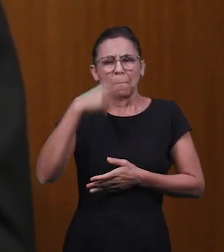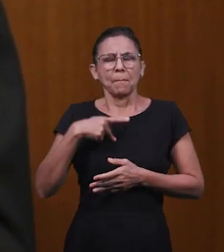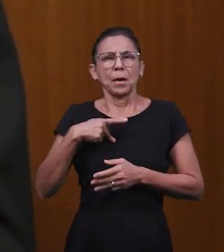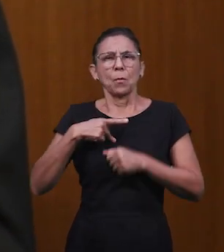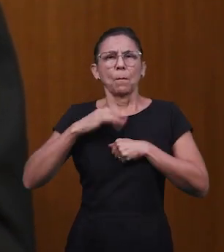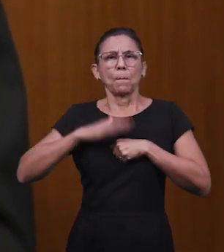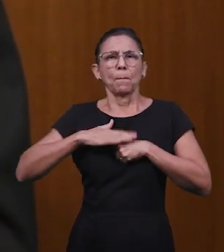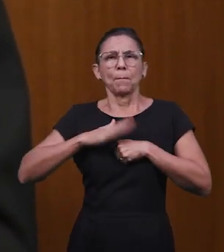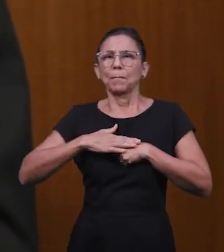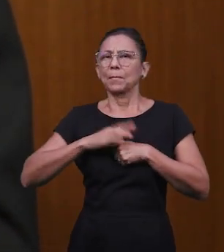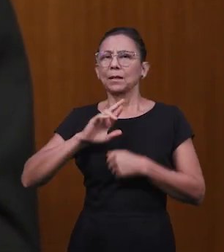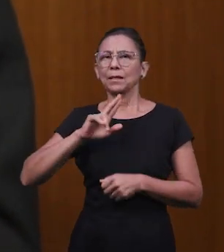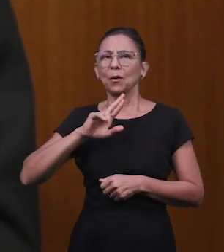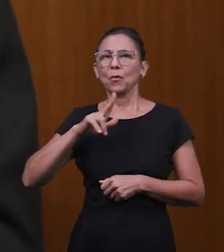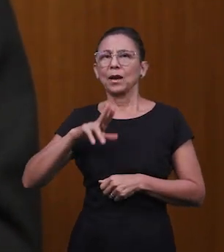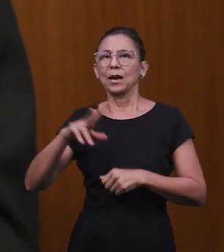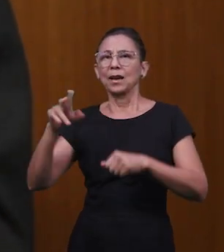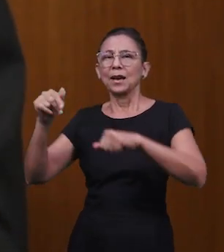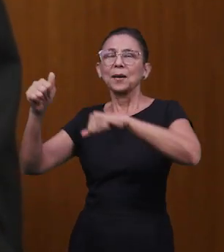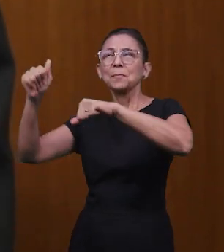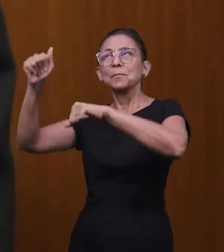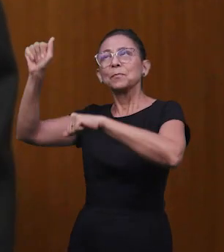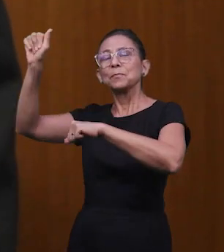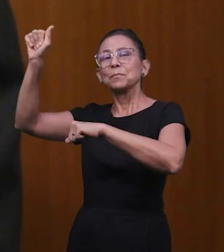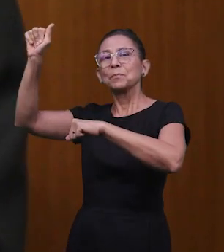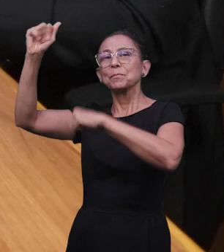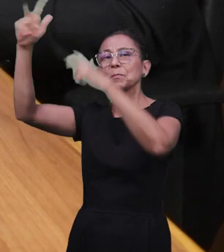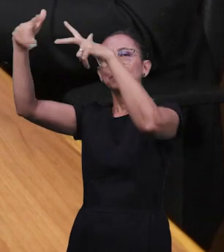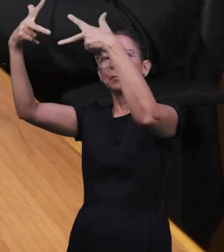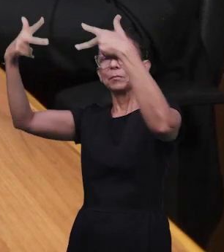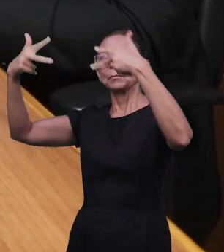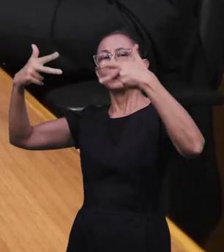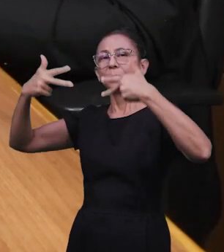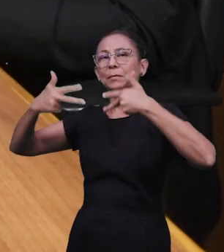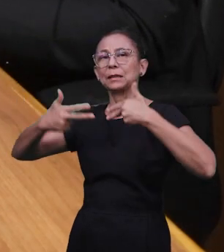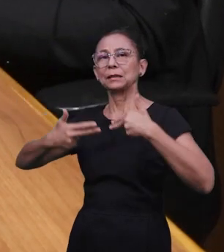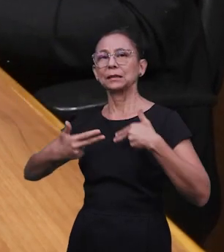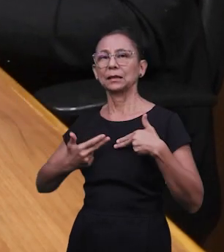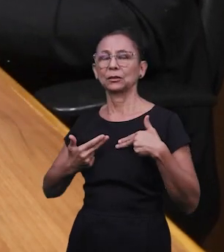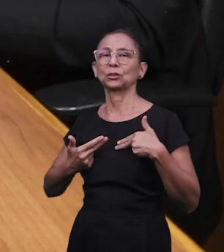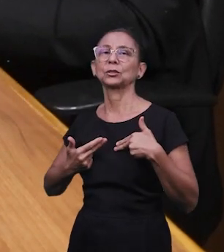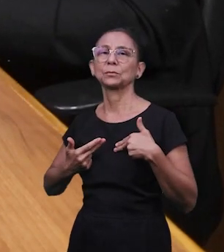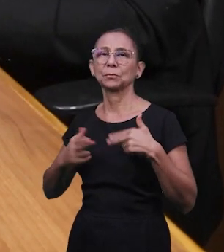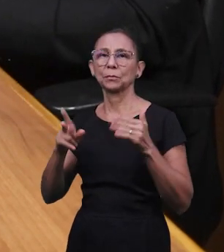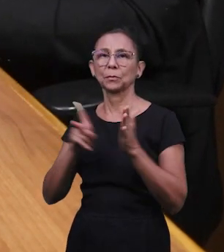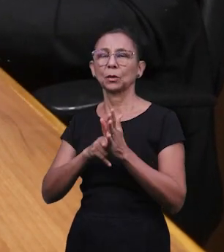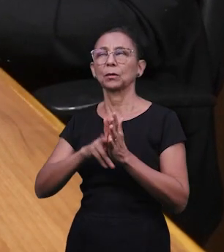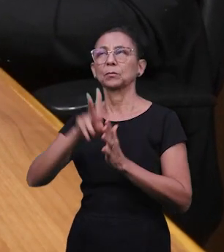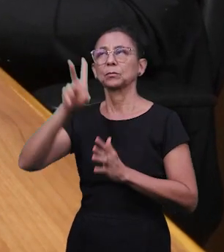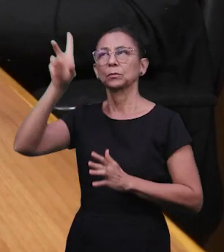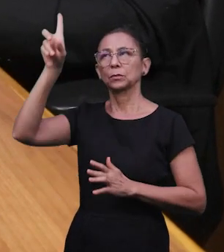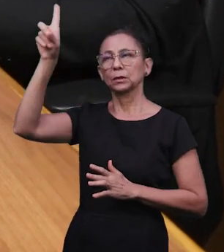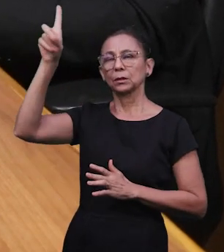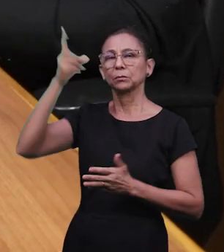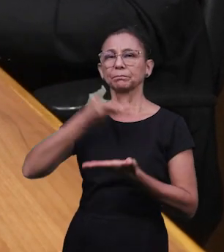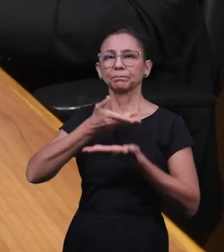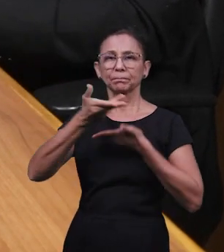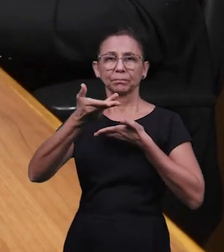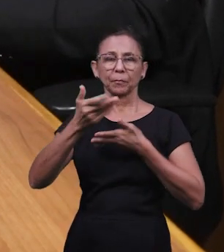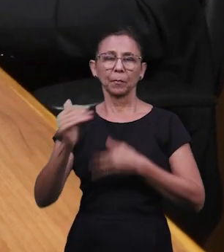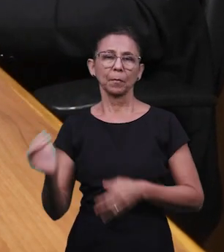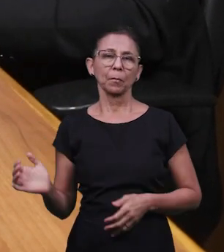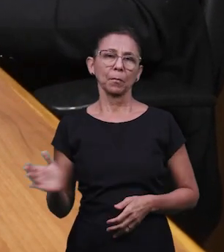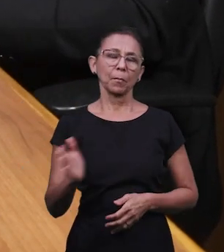vem de vós, é dom de Deus. Maurílio, esse texto,